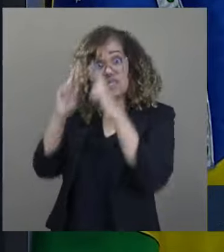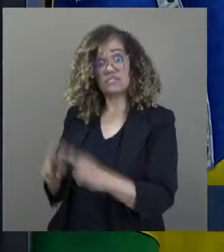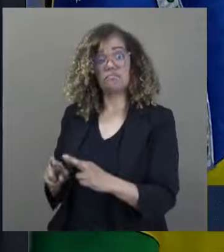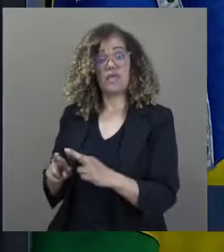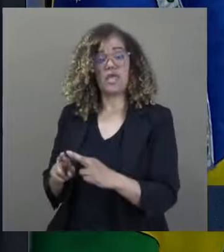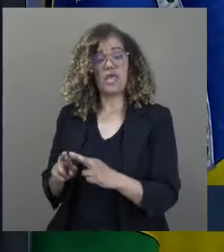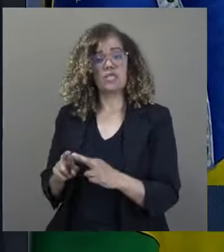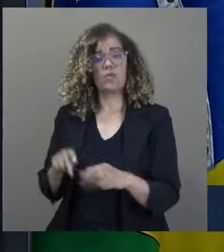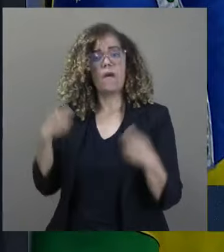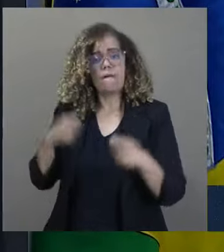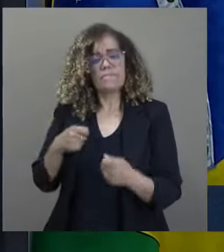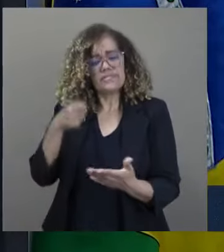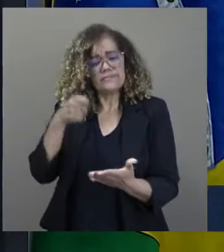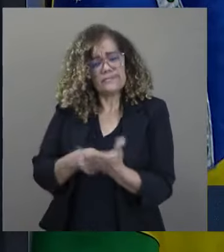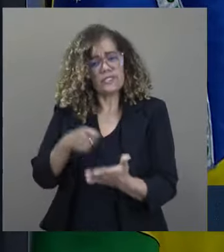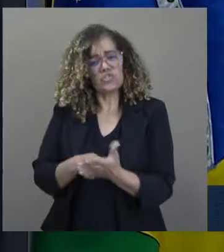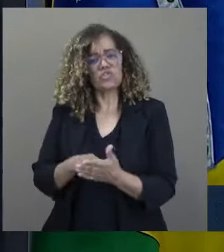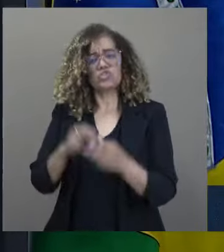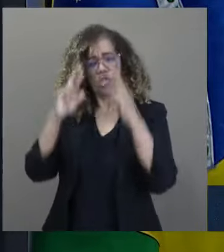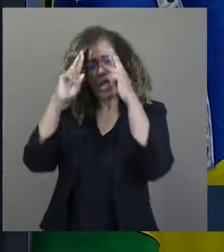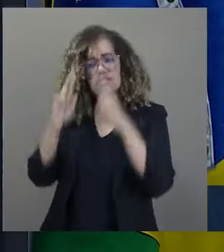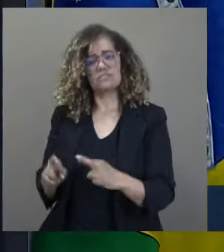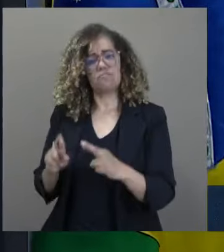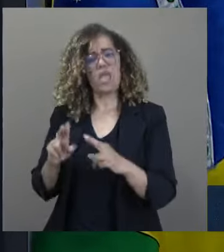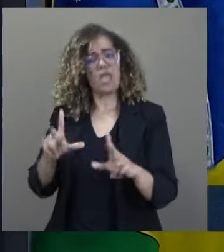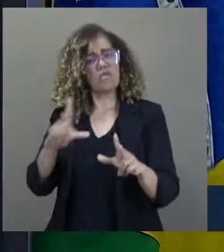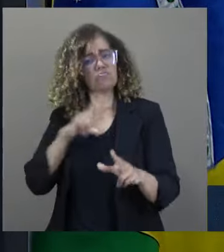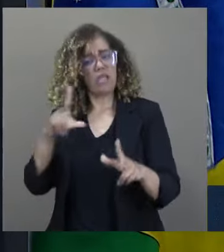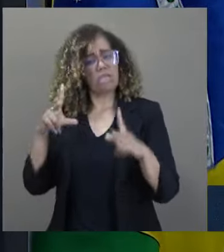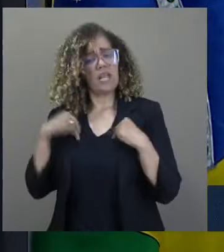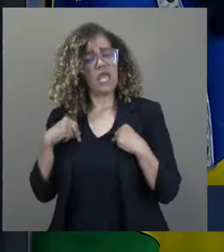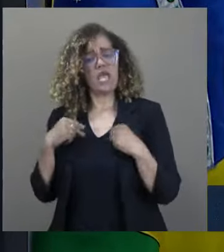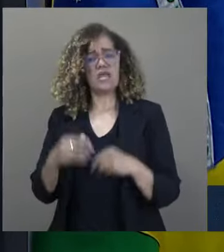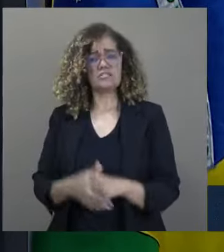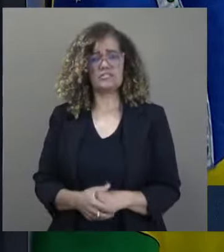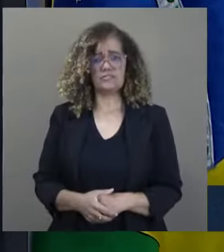que exigir o respeito que ele merece. Estão fazendo de